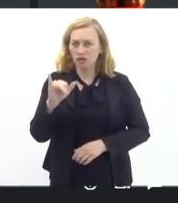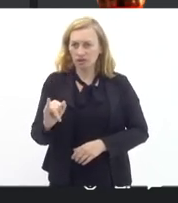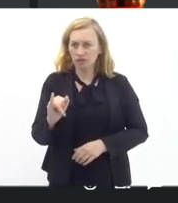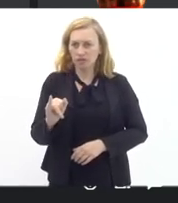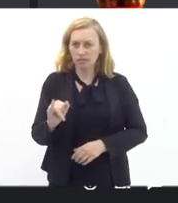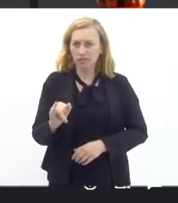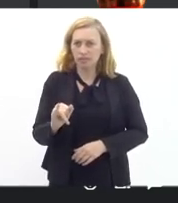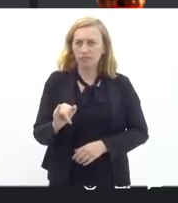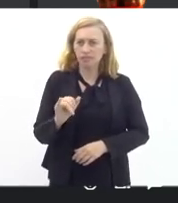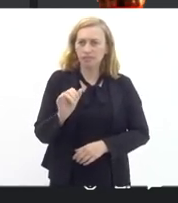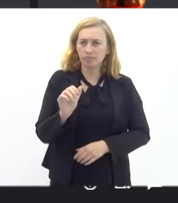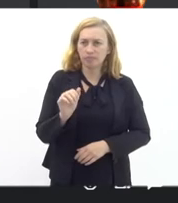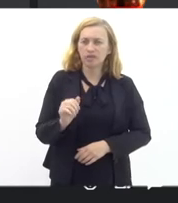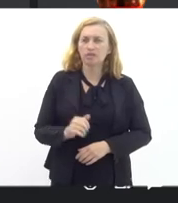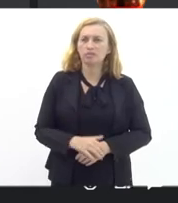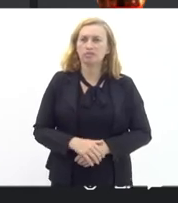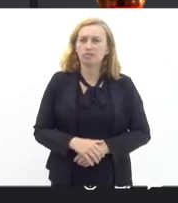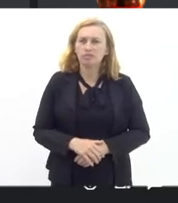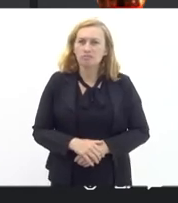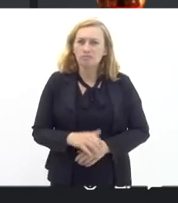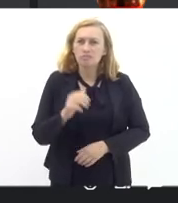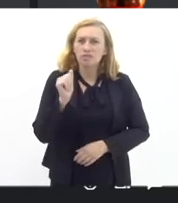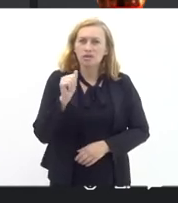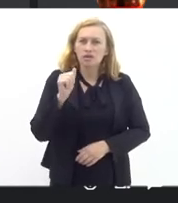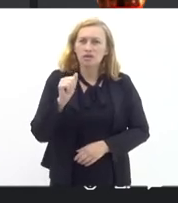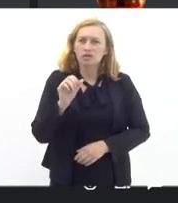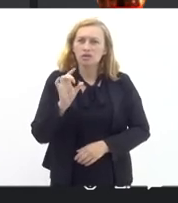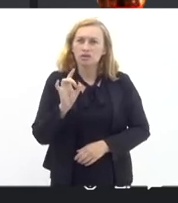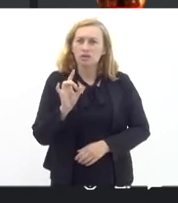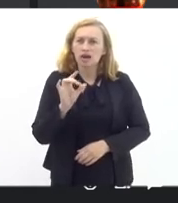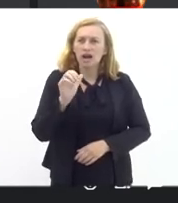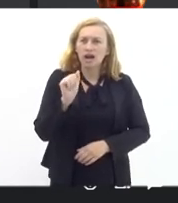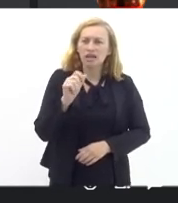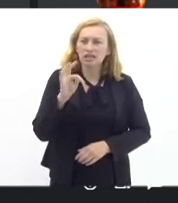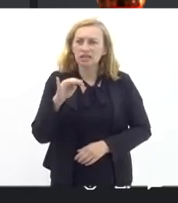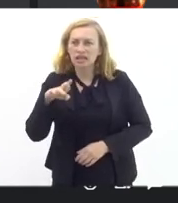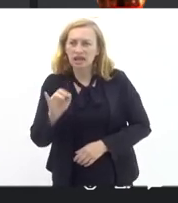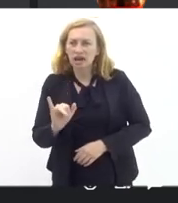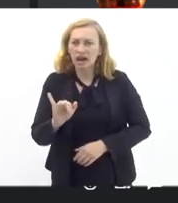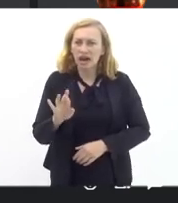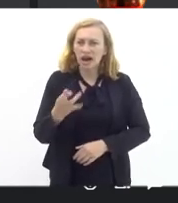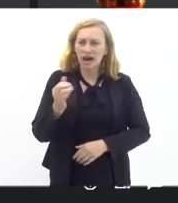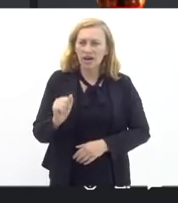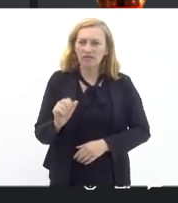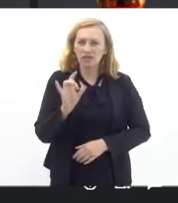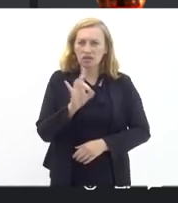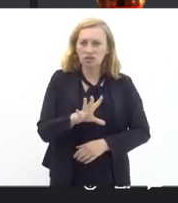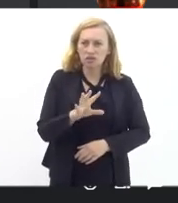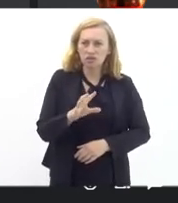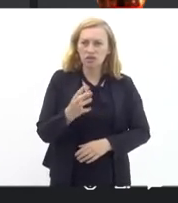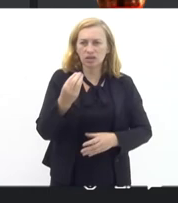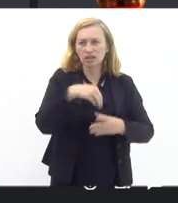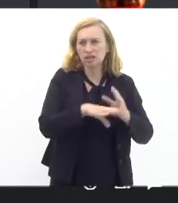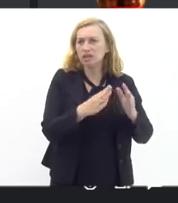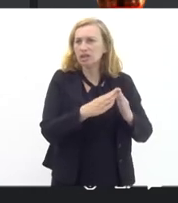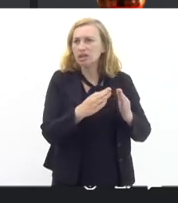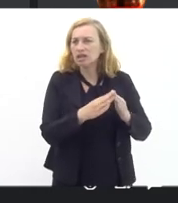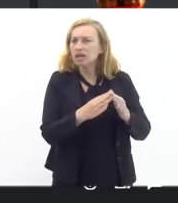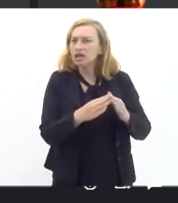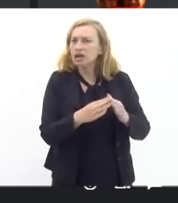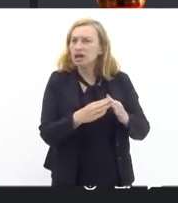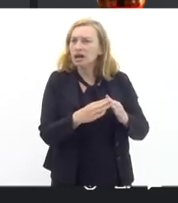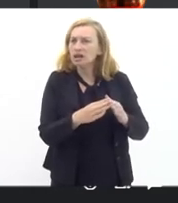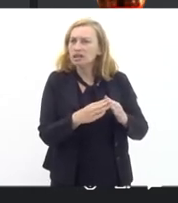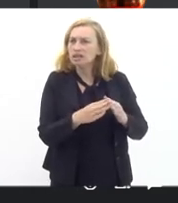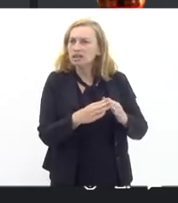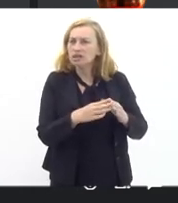Antirrábica, o CCZ faz somente em domicílio, que não é adequado para animais de colônia, porque tem que colocar todos os animais de colônia dentro de uma